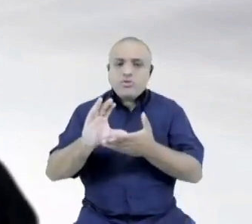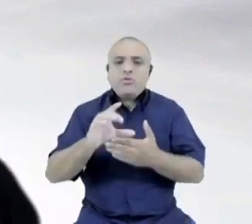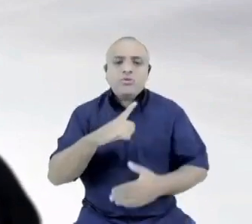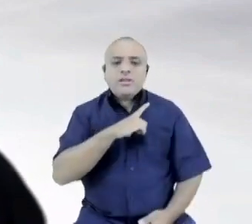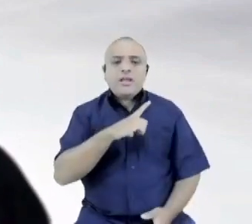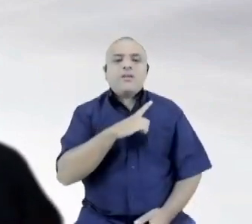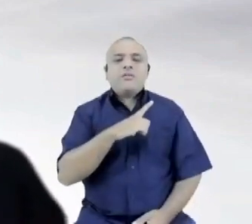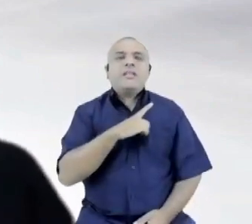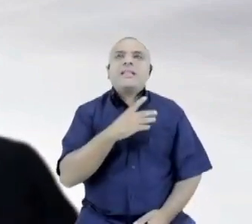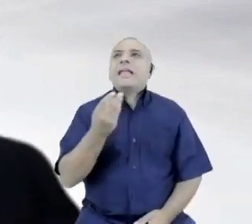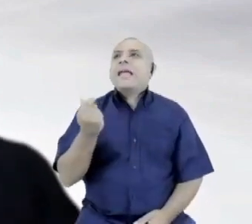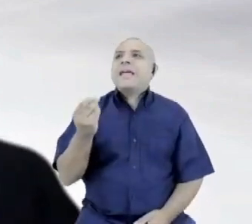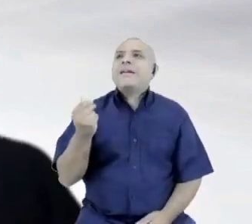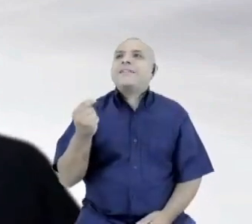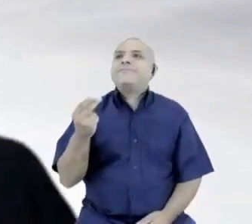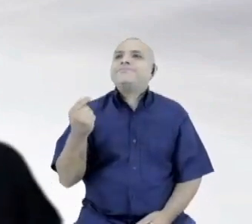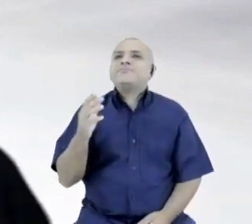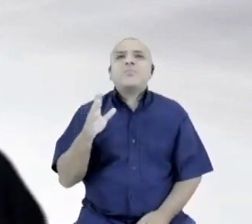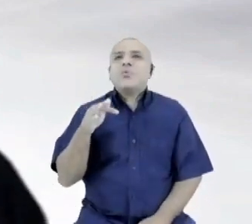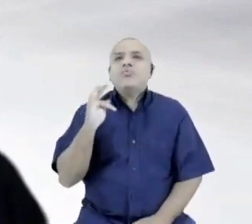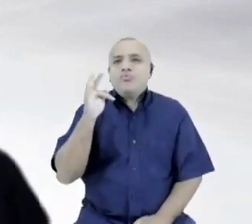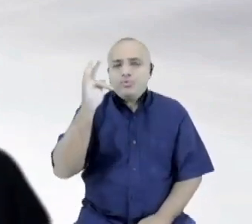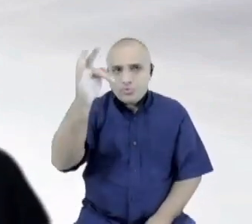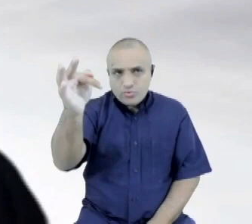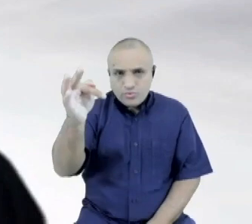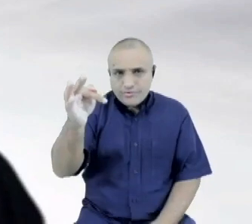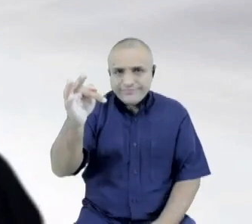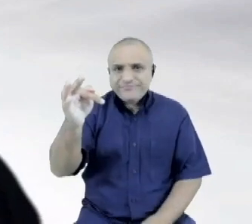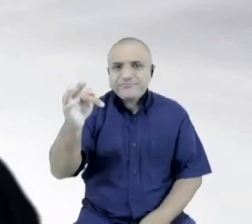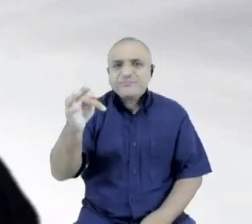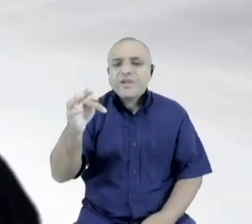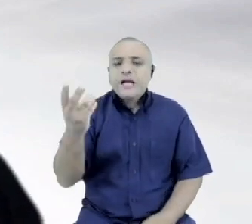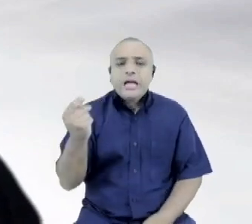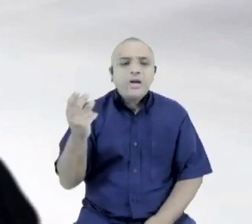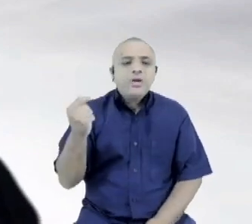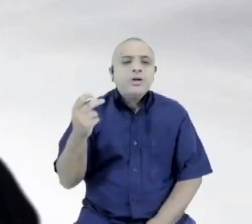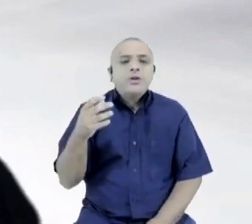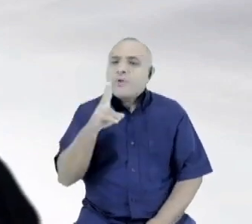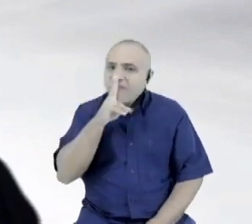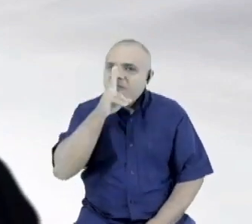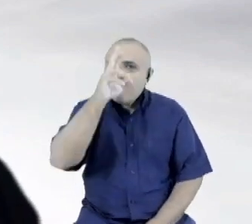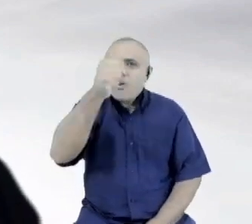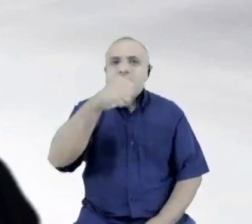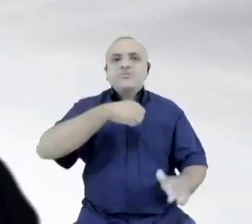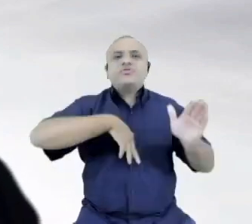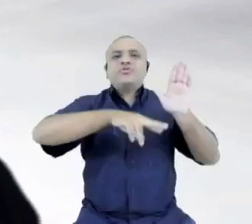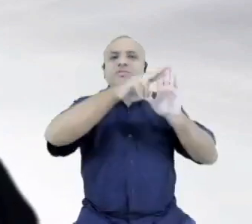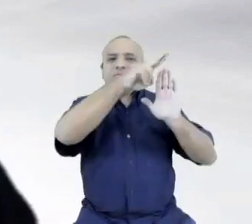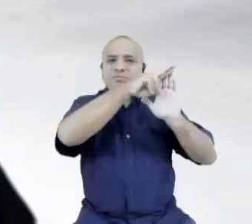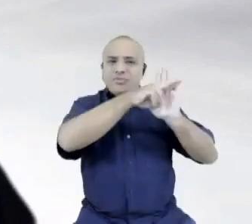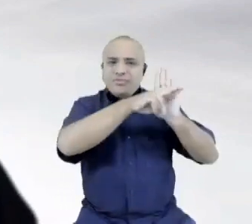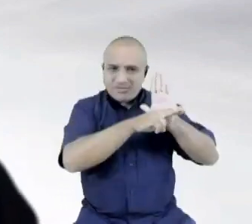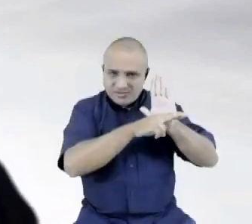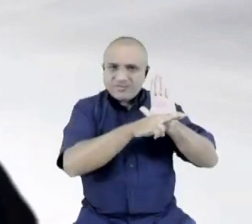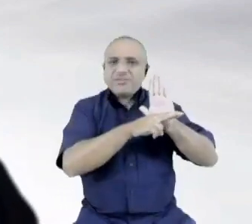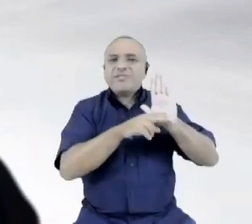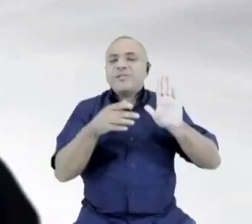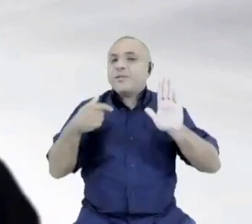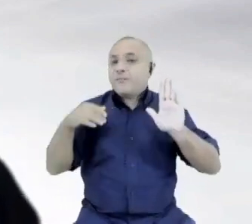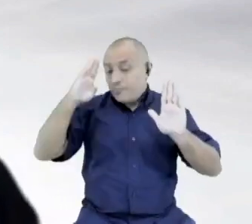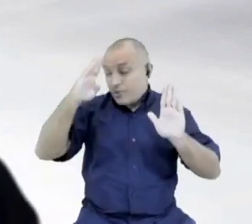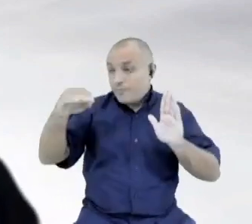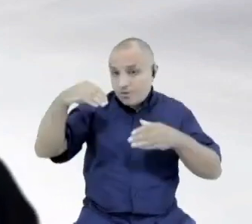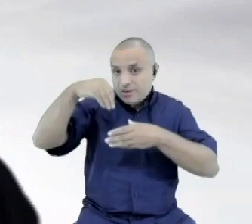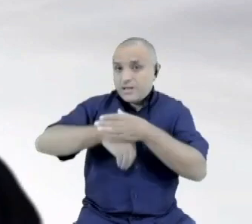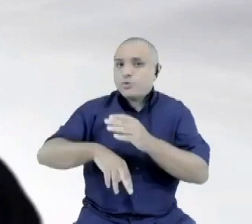ter, num futuro próximo que eu vejo, é uma fortificação dos protocolos de utilização, principalmente em pronto-socorro,